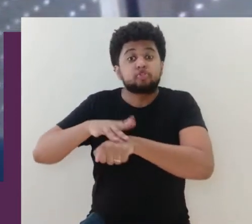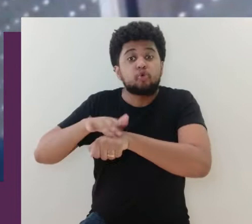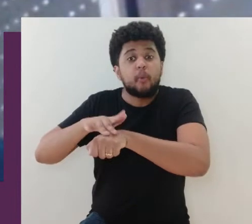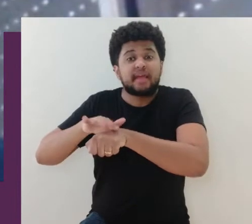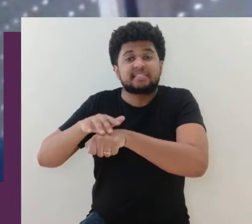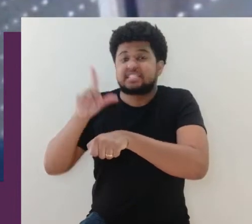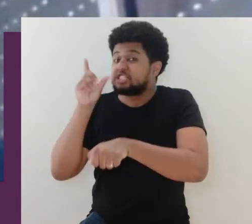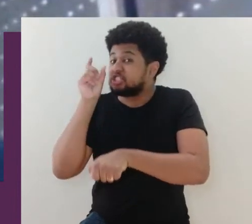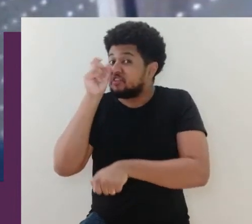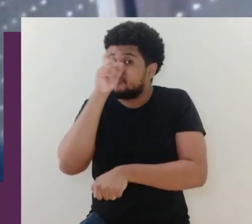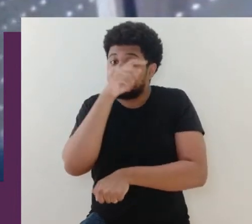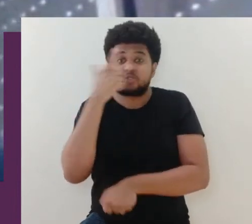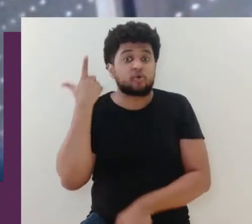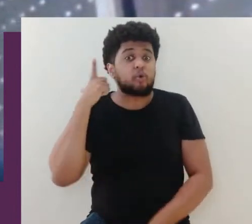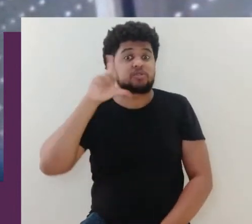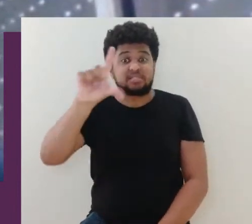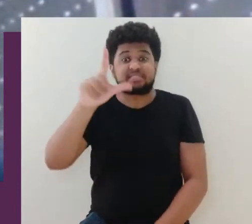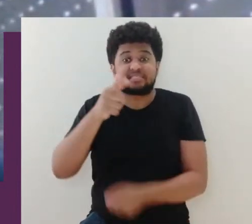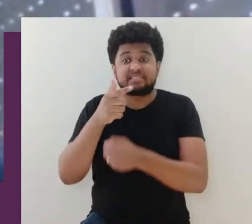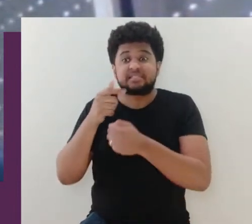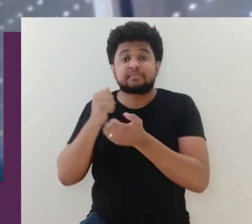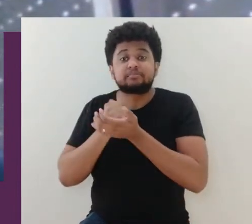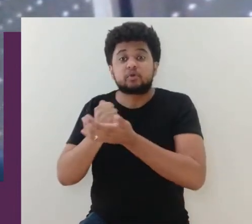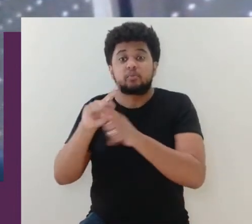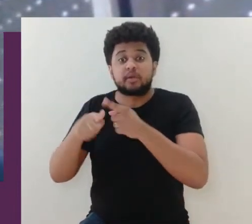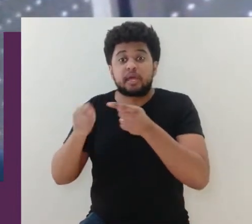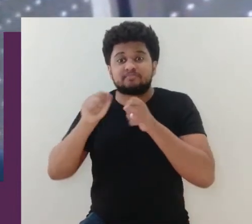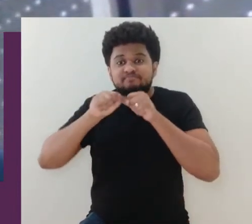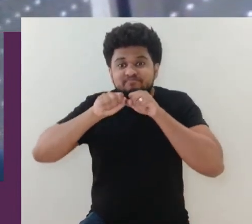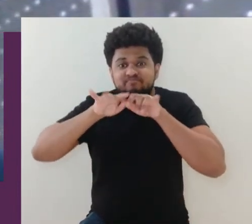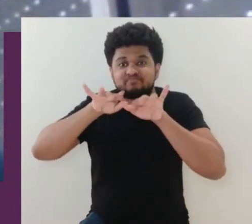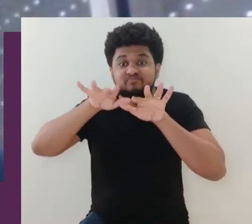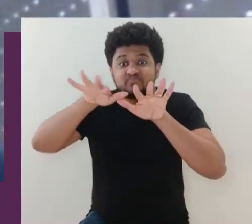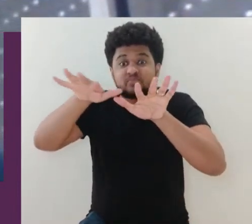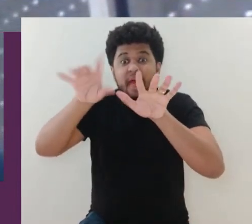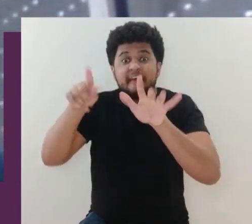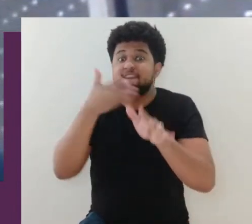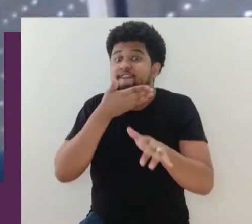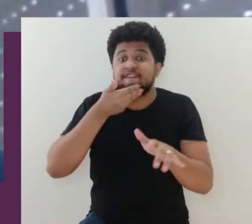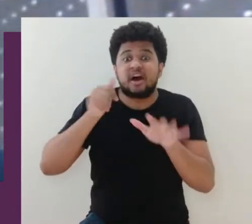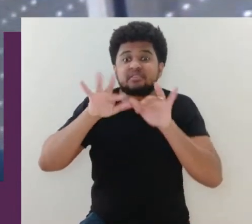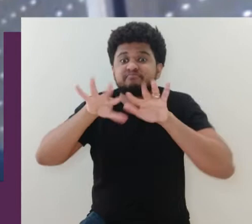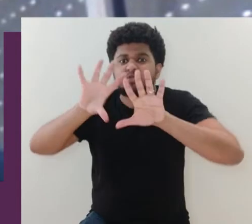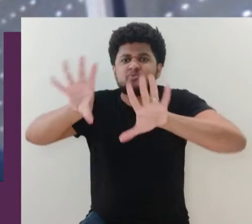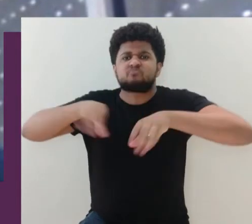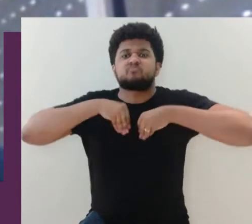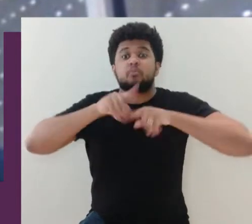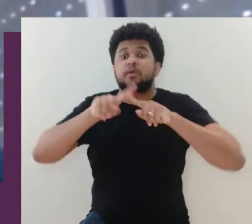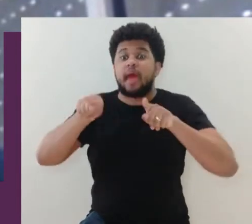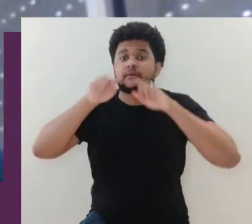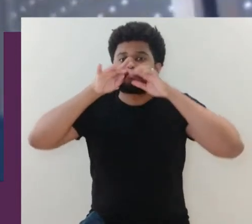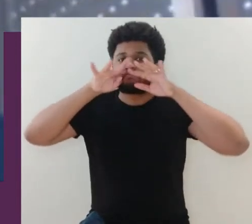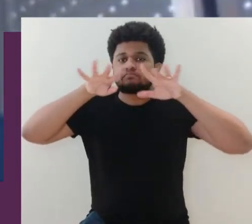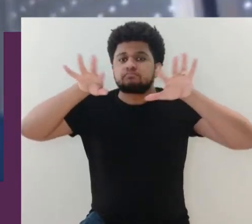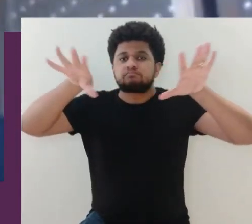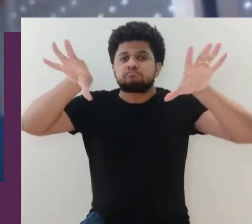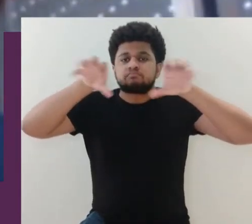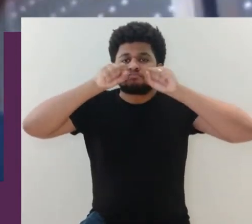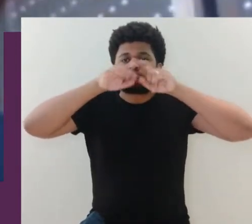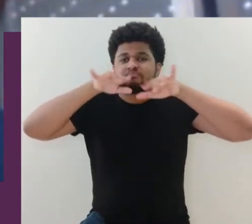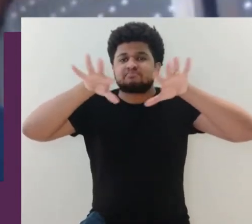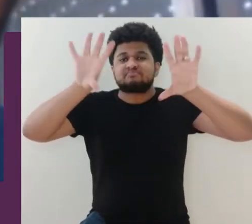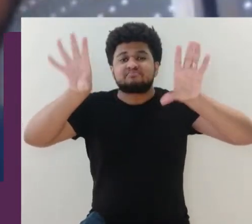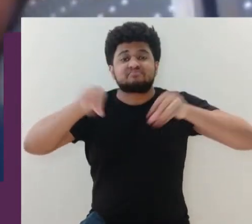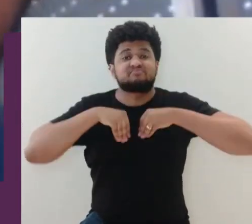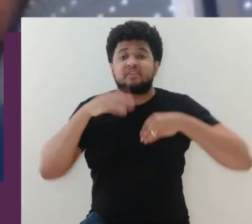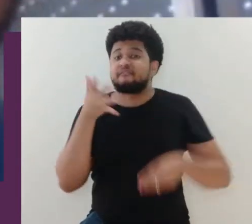difícil de conseguir um controle, porque a forma de transmissão dela é muito fácil, né, por via respiratória. As nossas